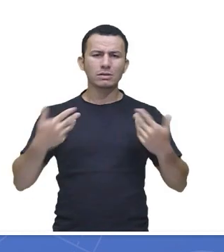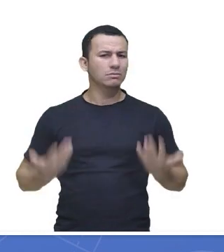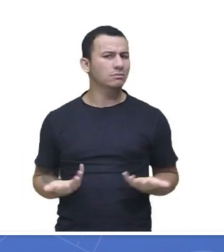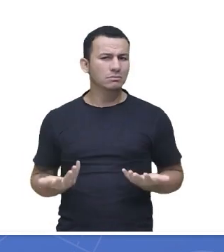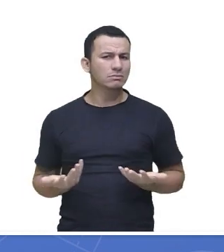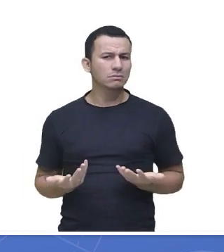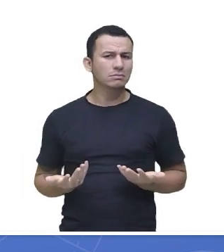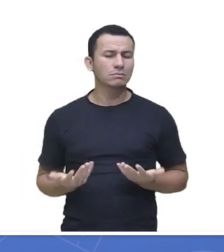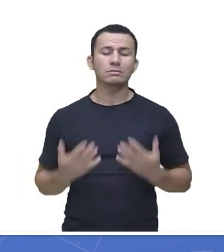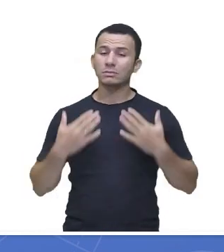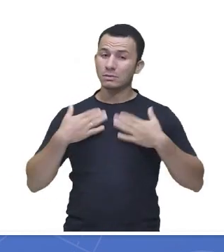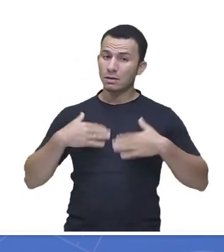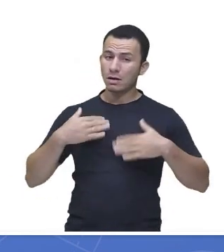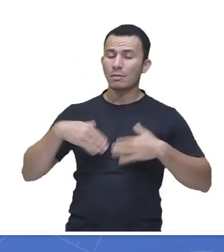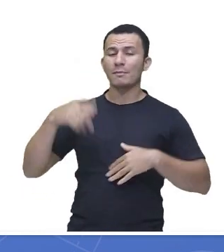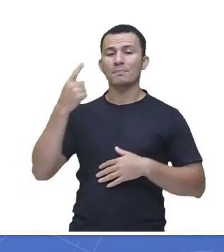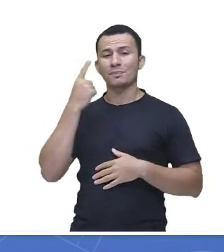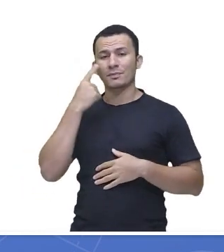aqui. Eu estou